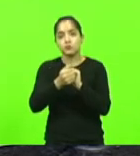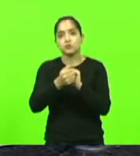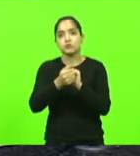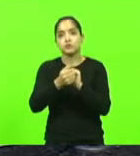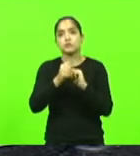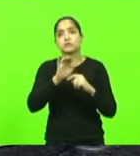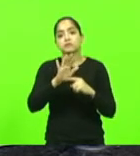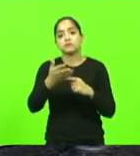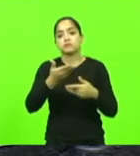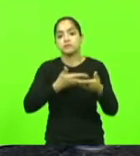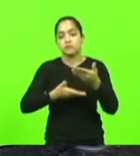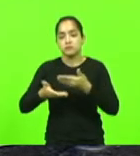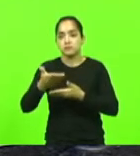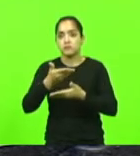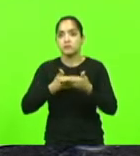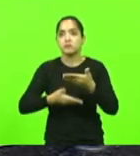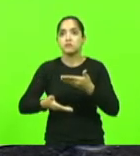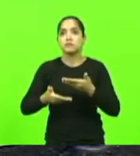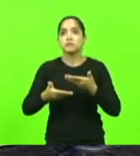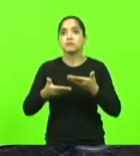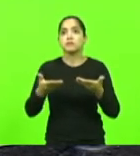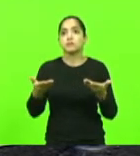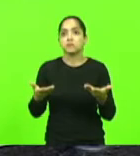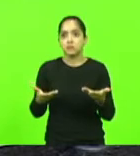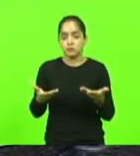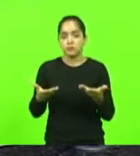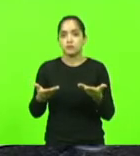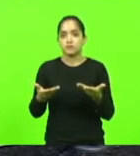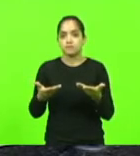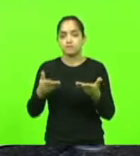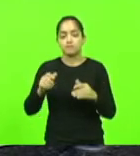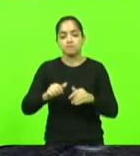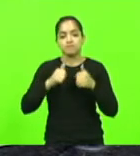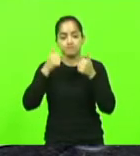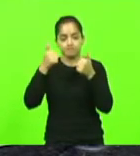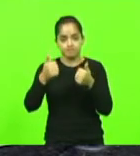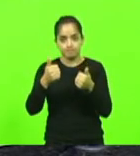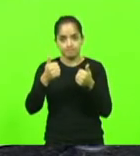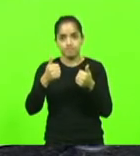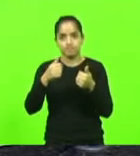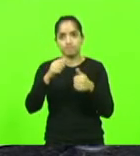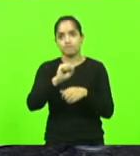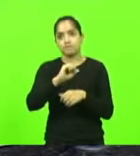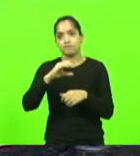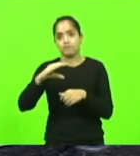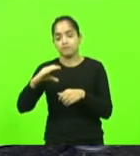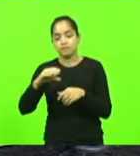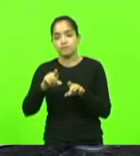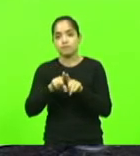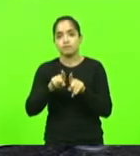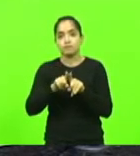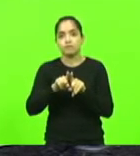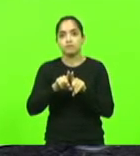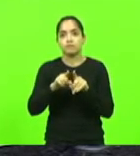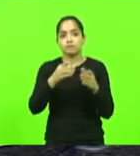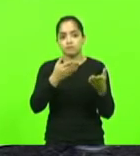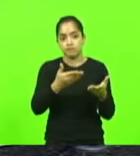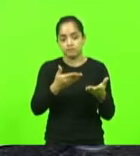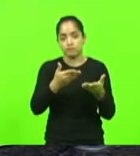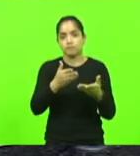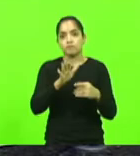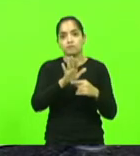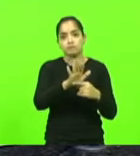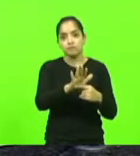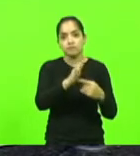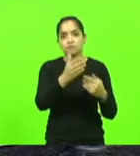nós, para que nós todos possamos fazer o melhor para Santa Catarina e nos colocando também à disposição do amigo para